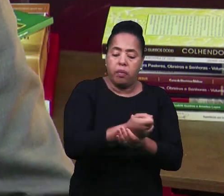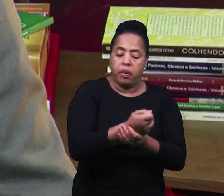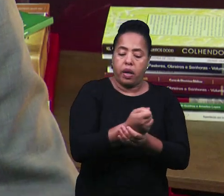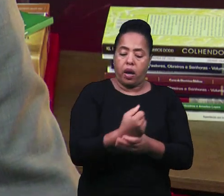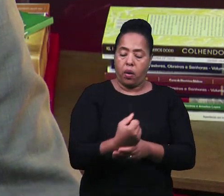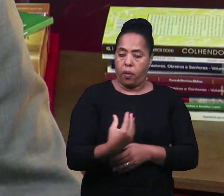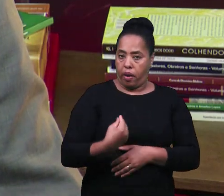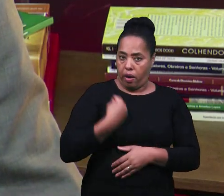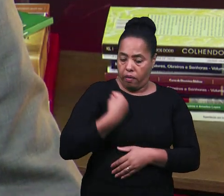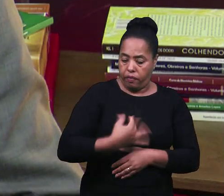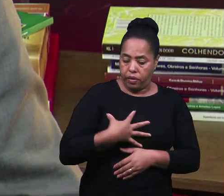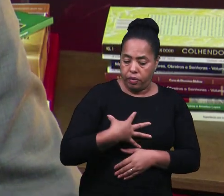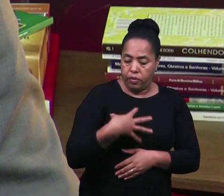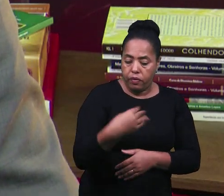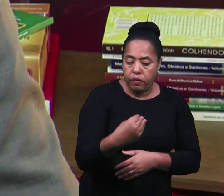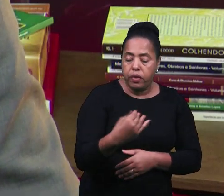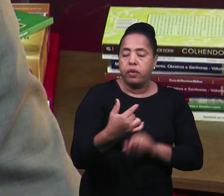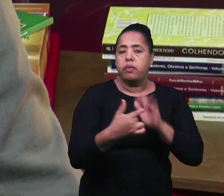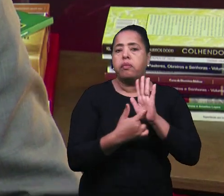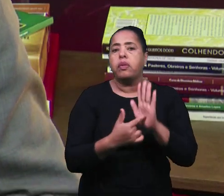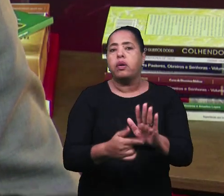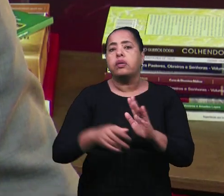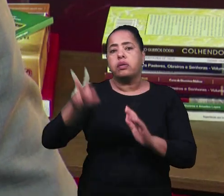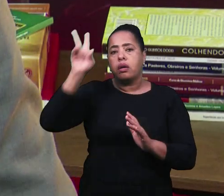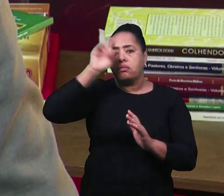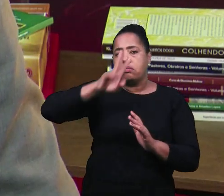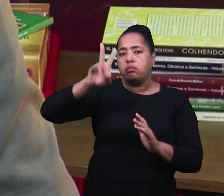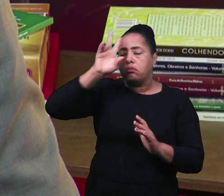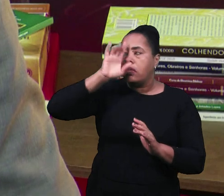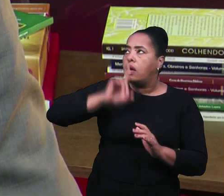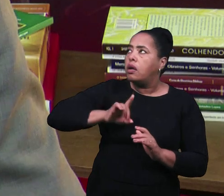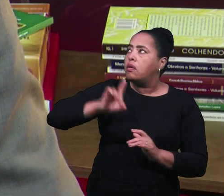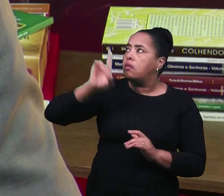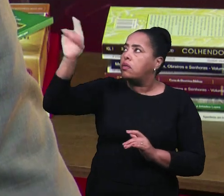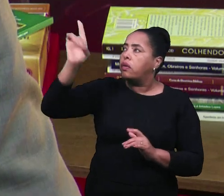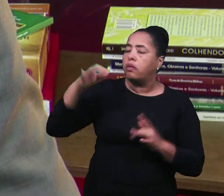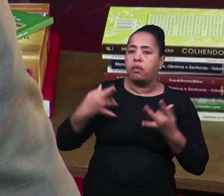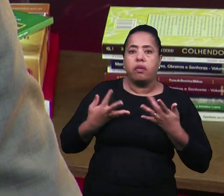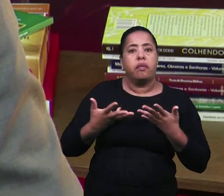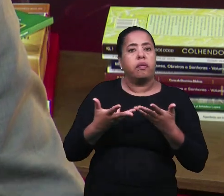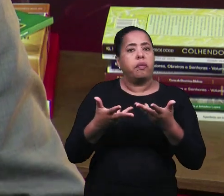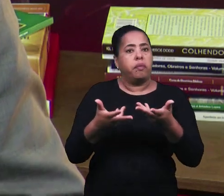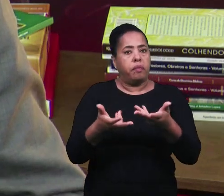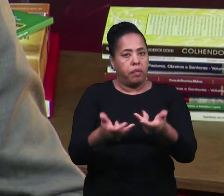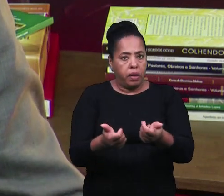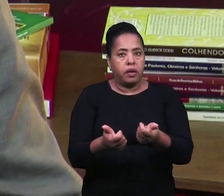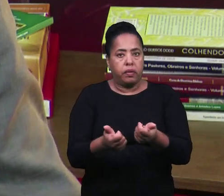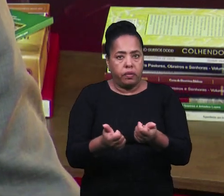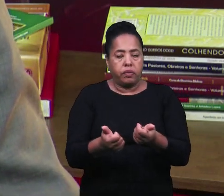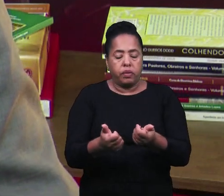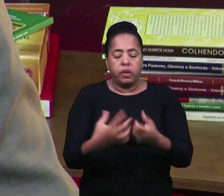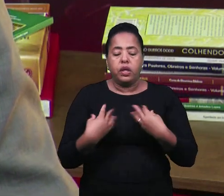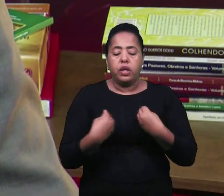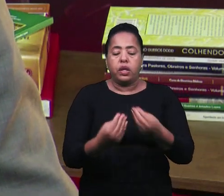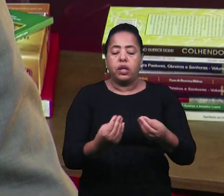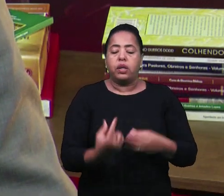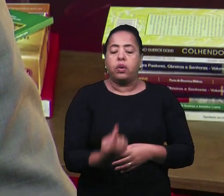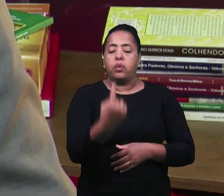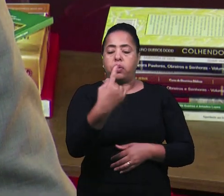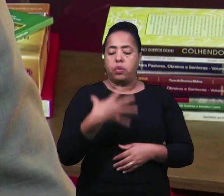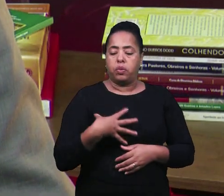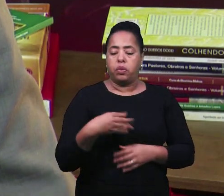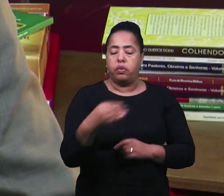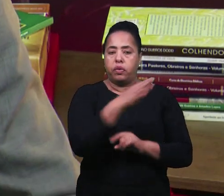filho, profeticamente vai mostrar a história de um Deus maravilhoso que deu o seu único filho por nós na